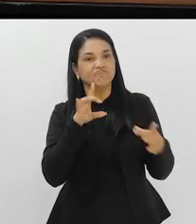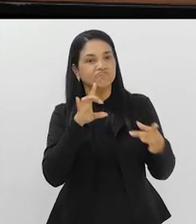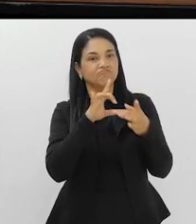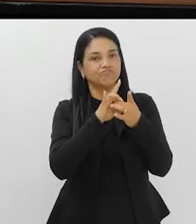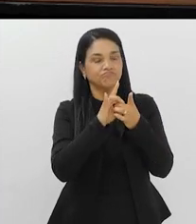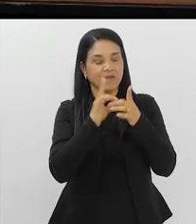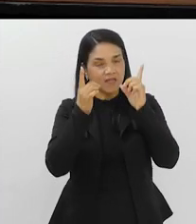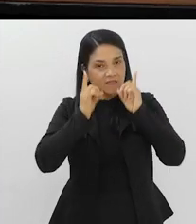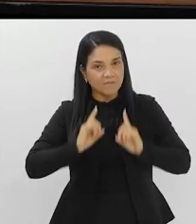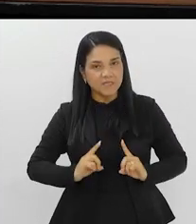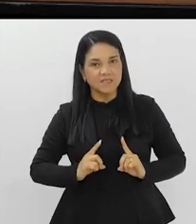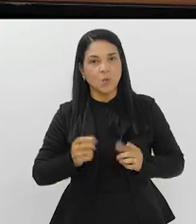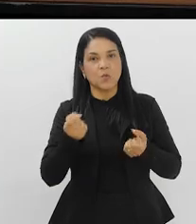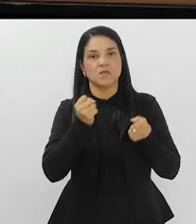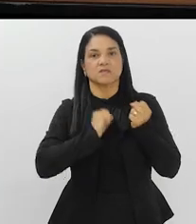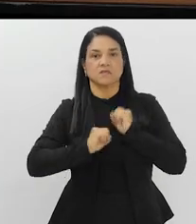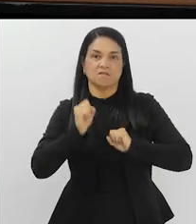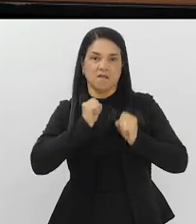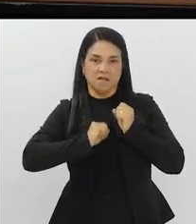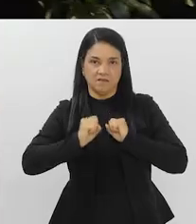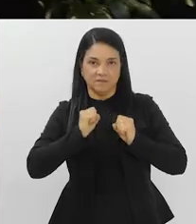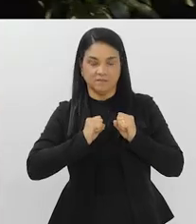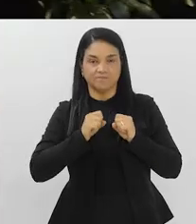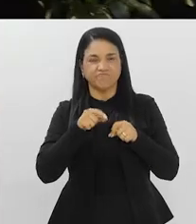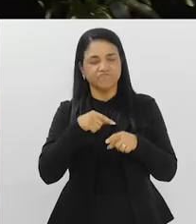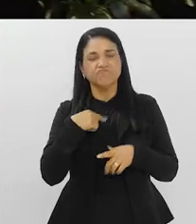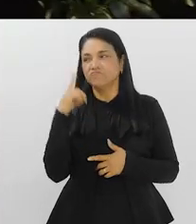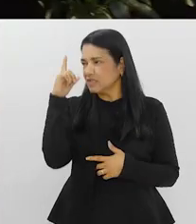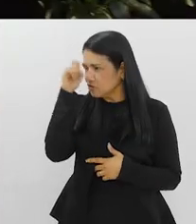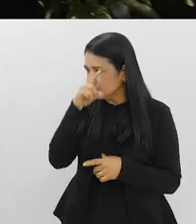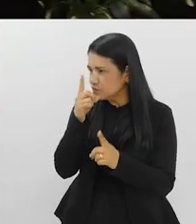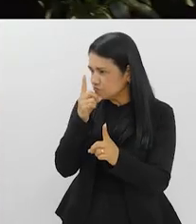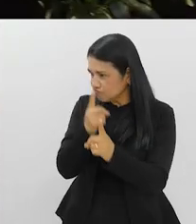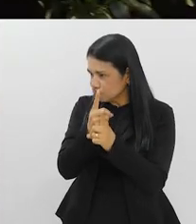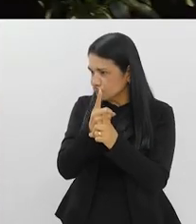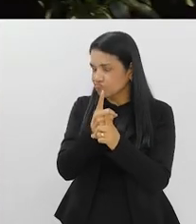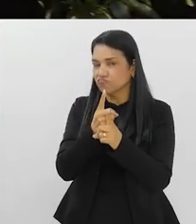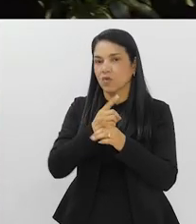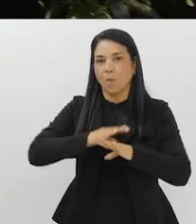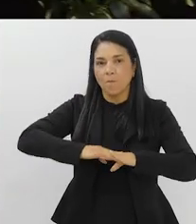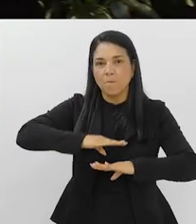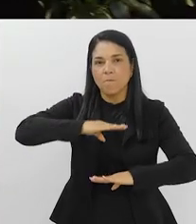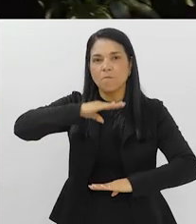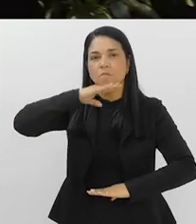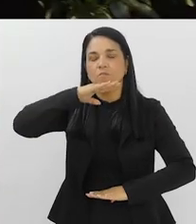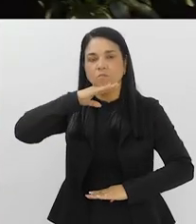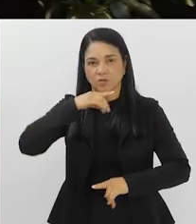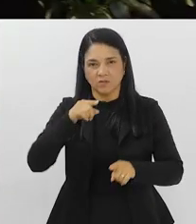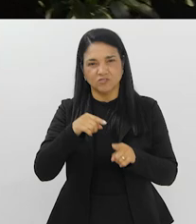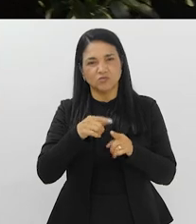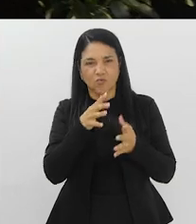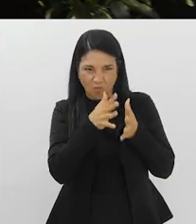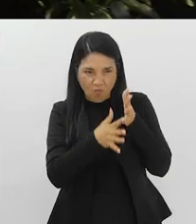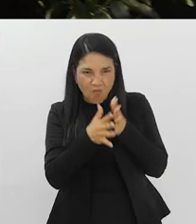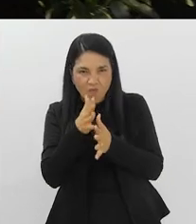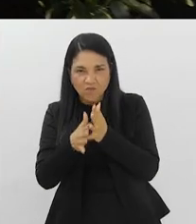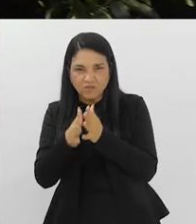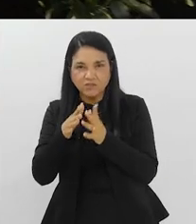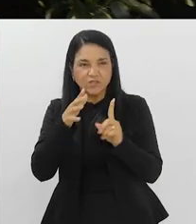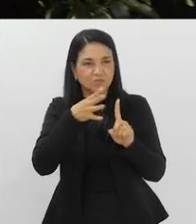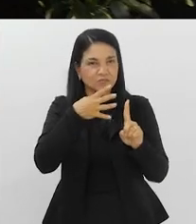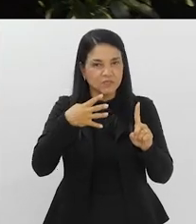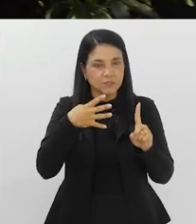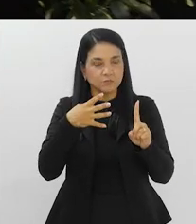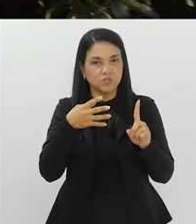à depressão e ansiedade. E é difícil você diagnosticar o burnout, porque as pessoas podem confundir muito com